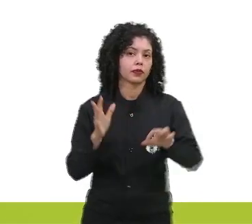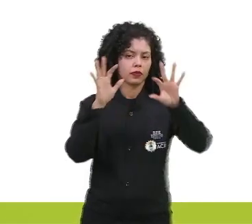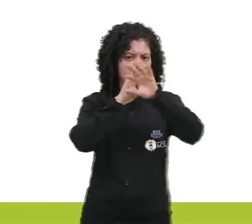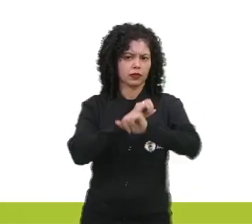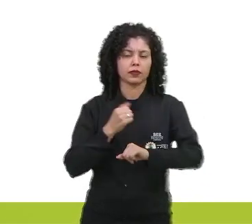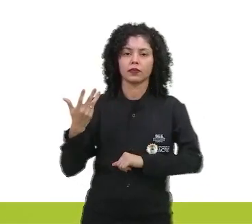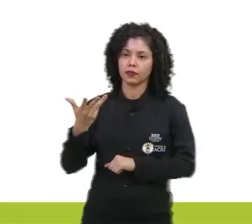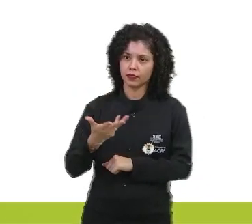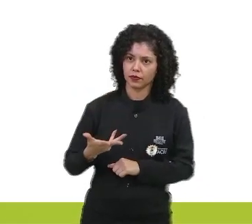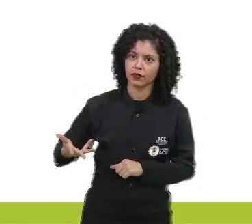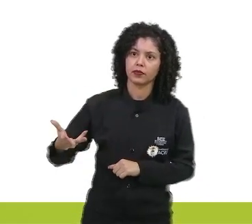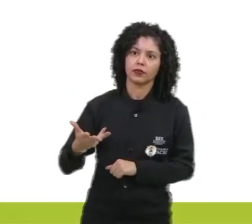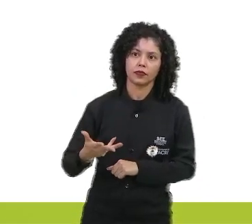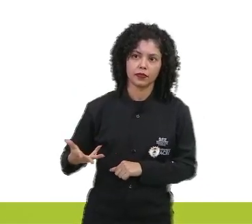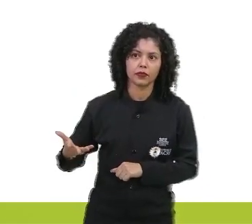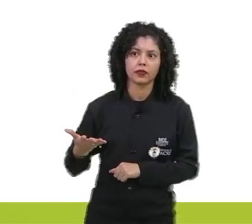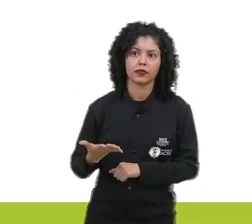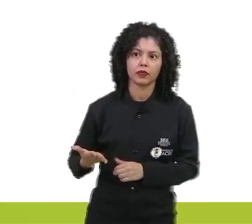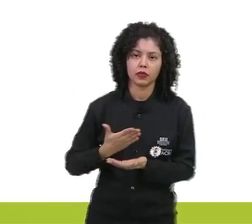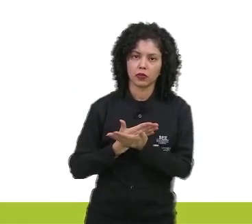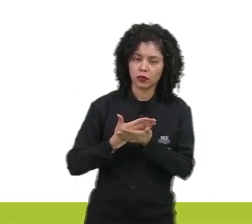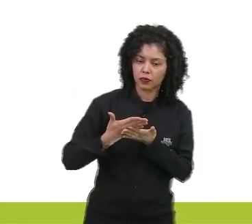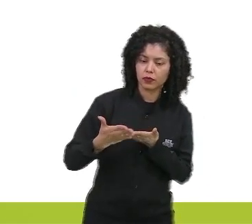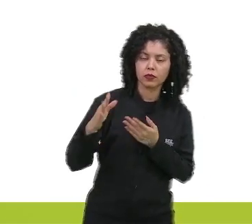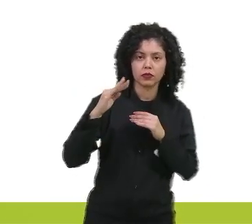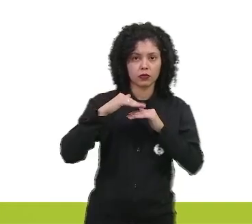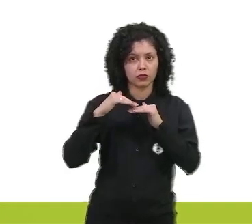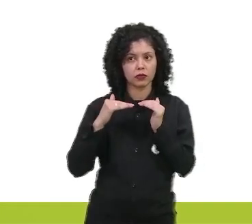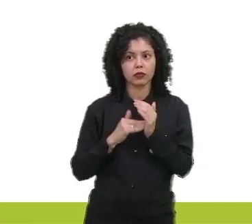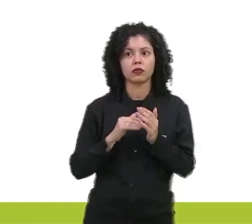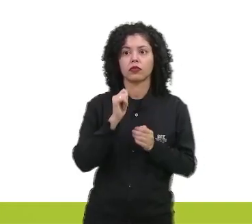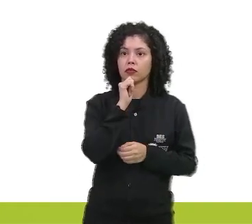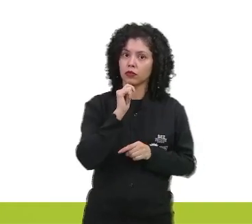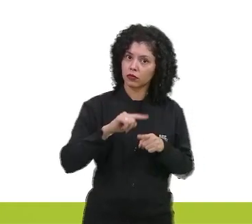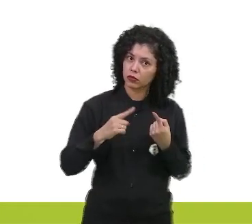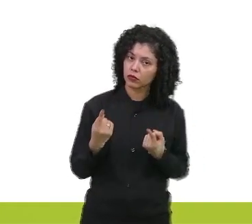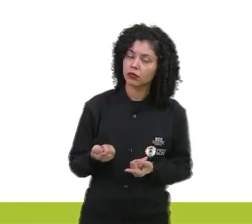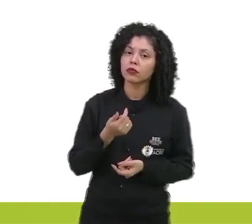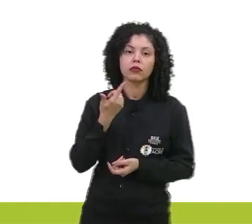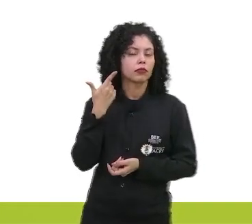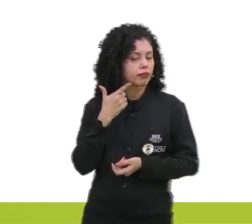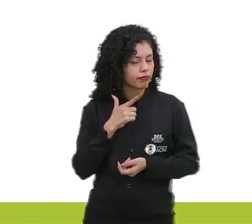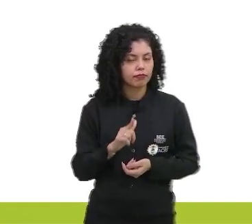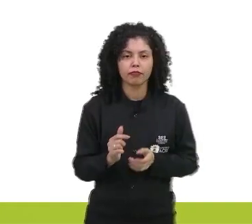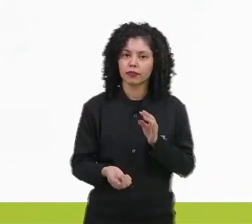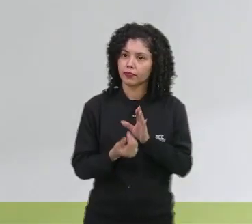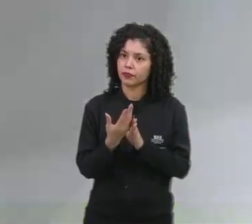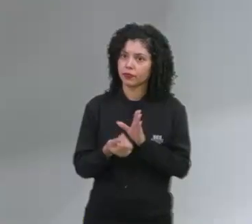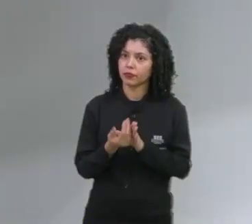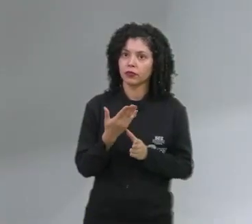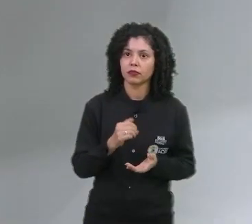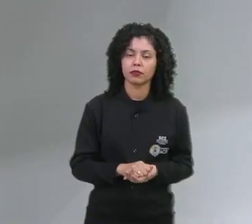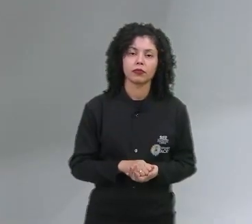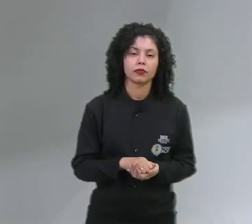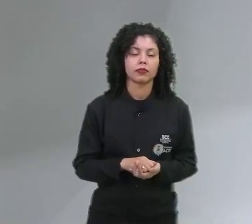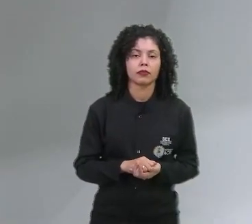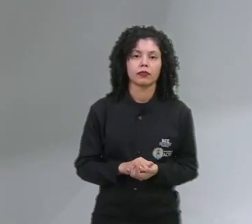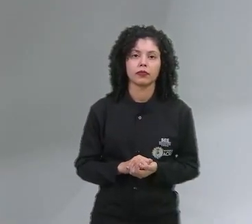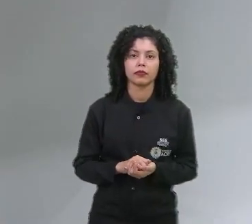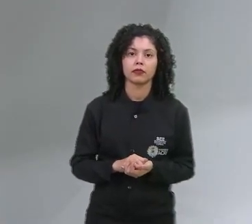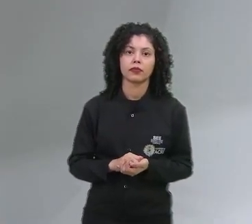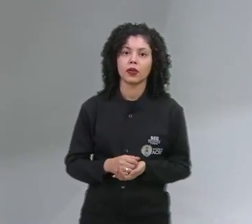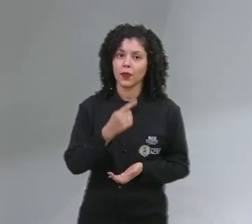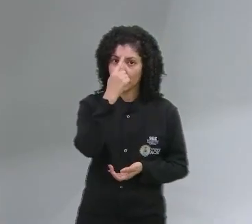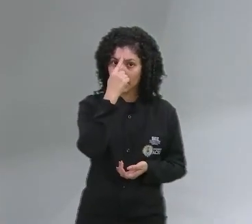uma base, né? Ela é o início de tudo, mas ainda não conseguia reproduzir, né,